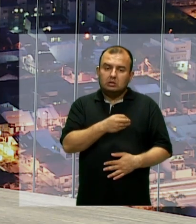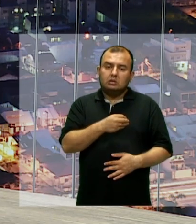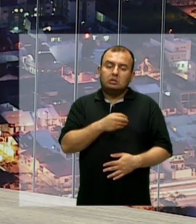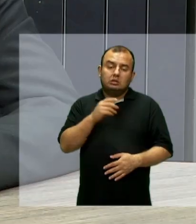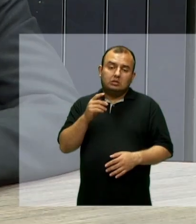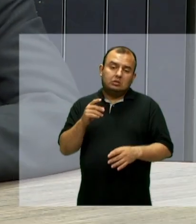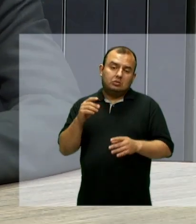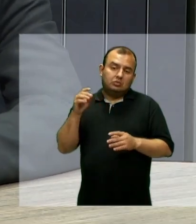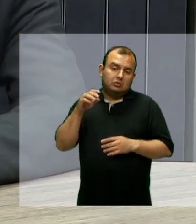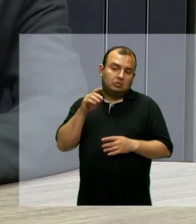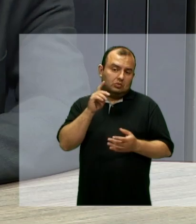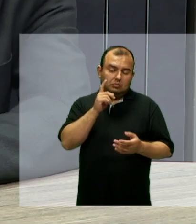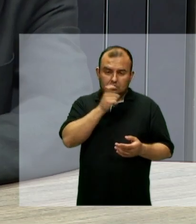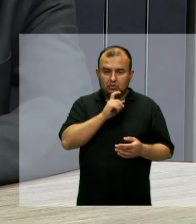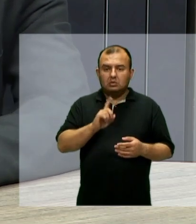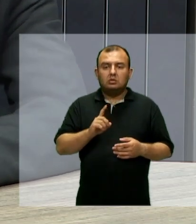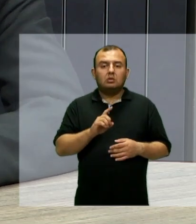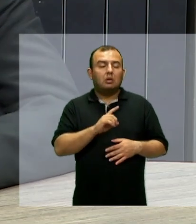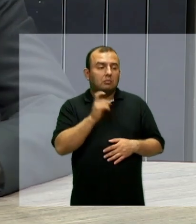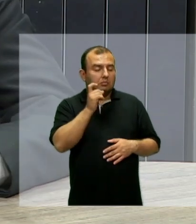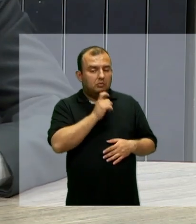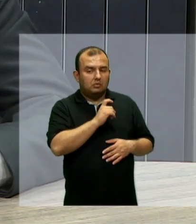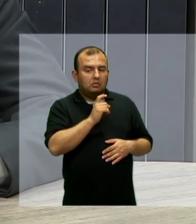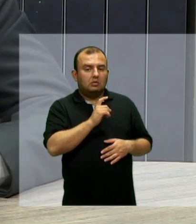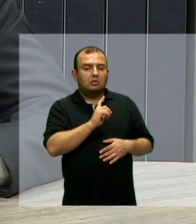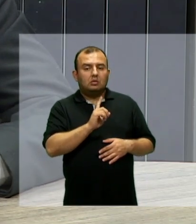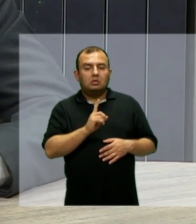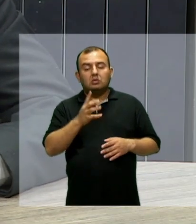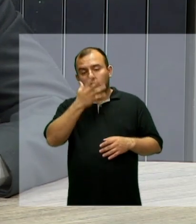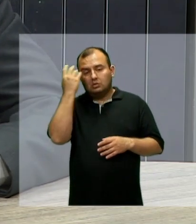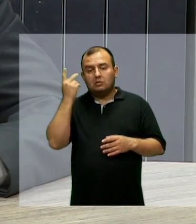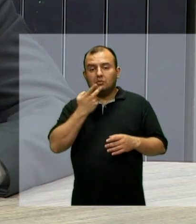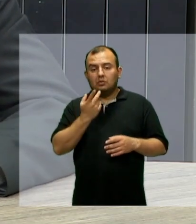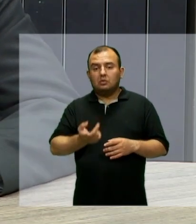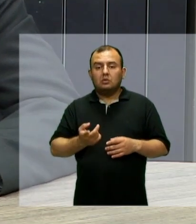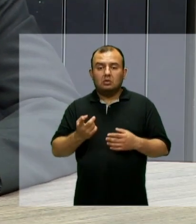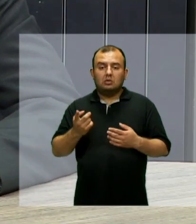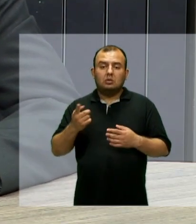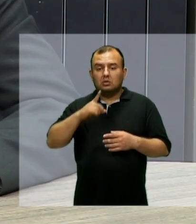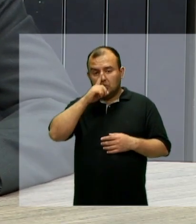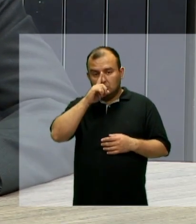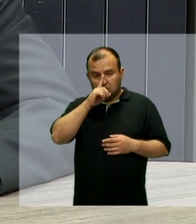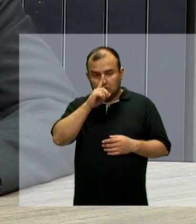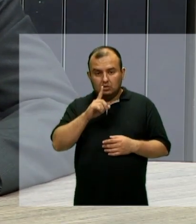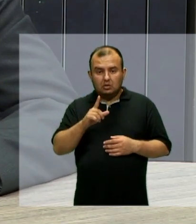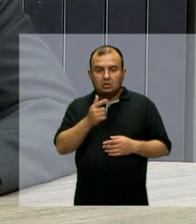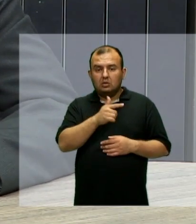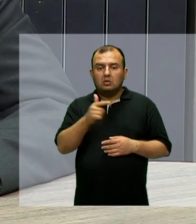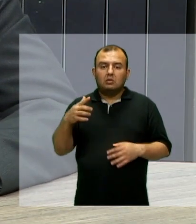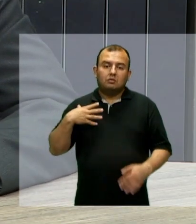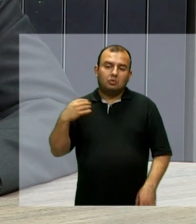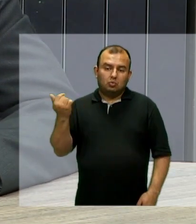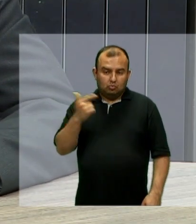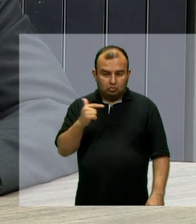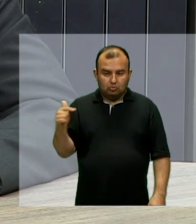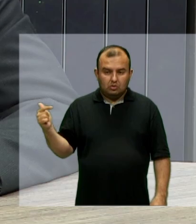for um mito? Não é mito, não. Eu até não esqueci de falar. Um fator de risco é não ter